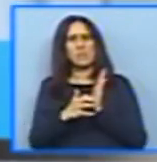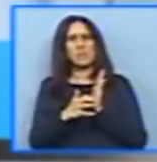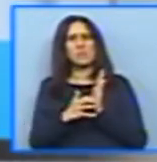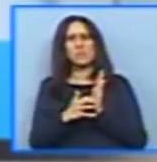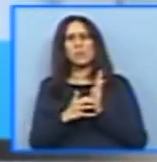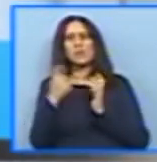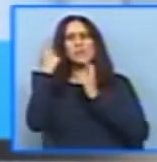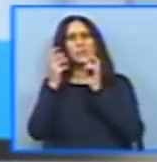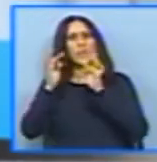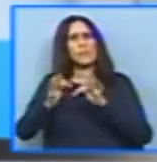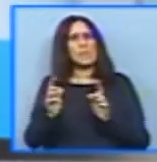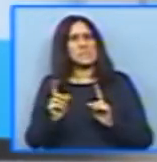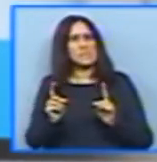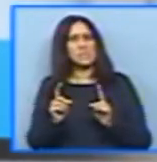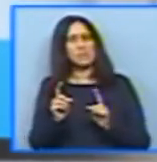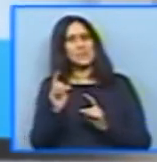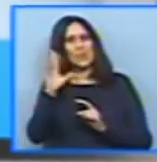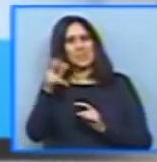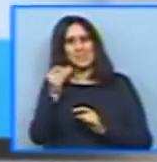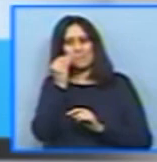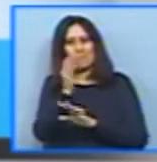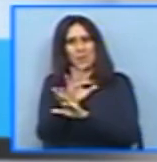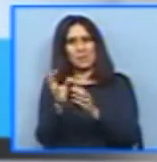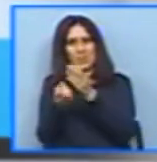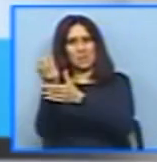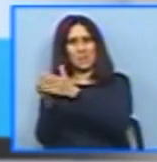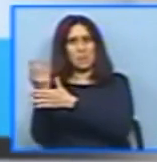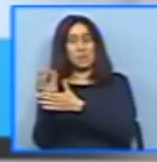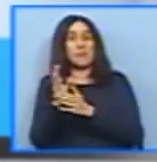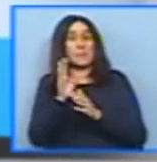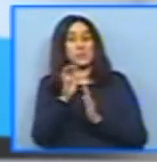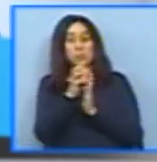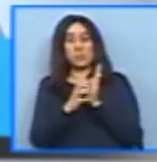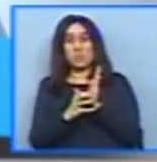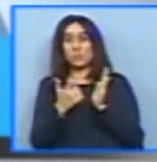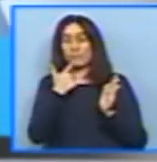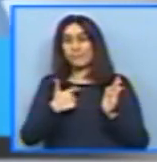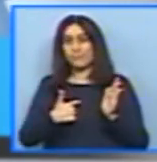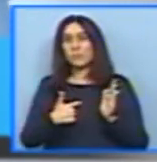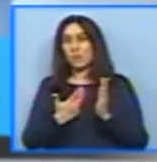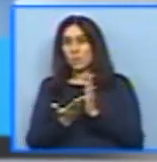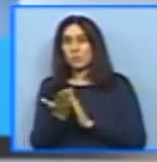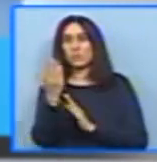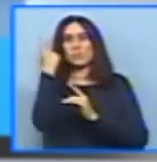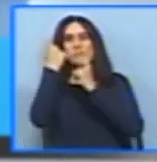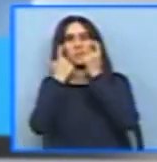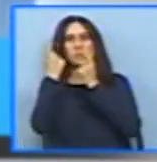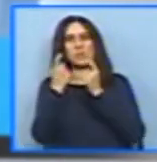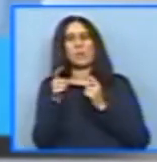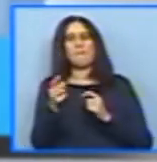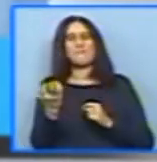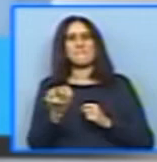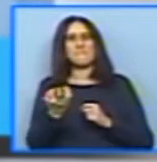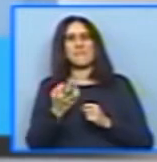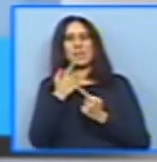fim da reflexão quando ela está a acontecer e a ser gerada. Agora, o que estes textos alimentam é depois a continuidade da reflexão. E esse é